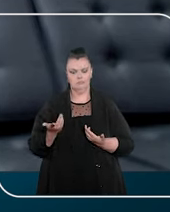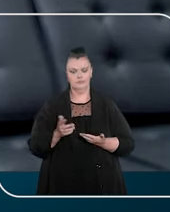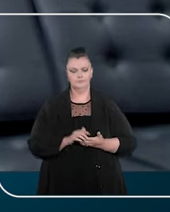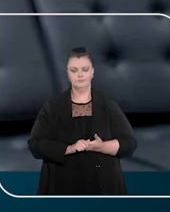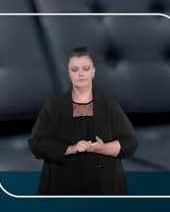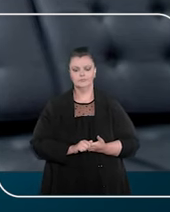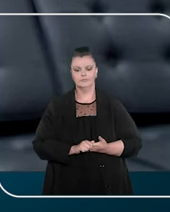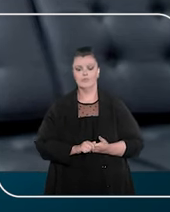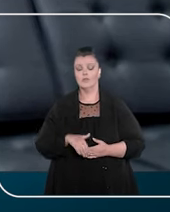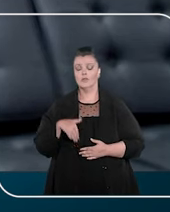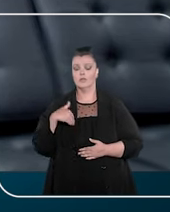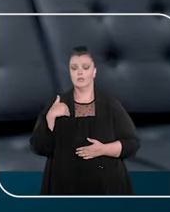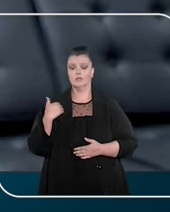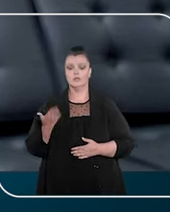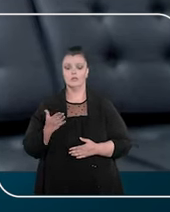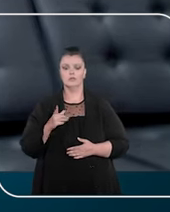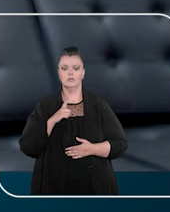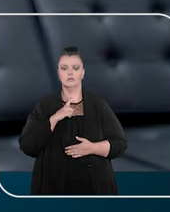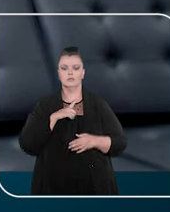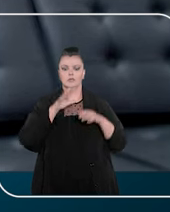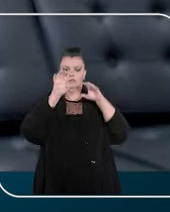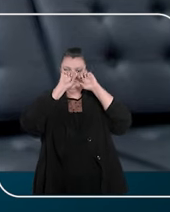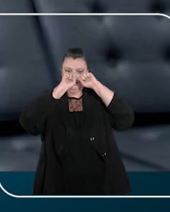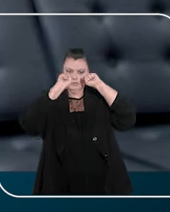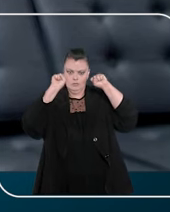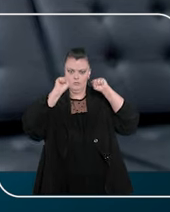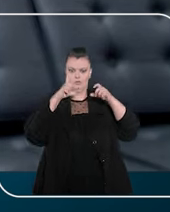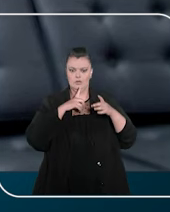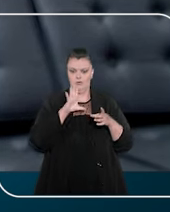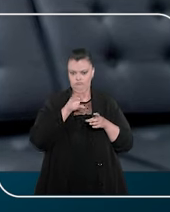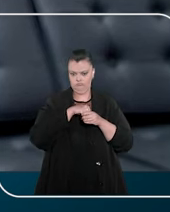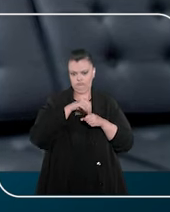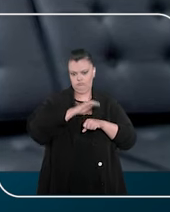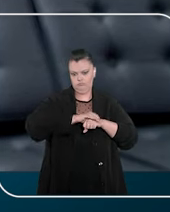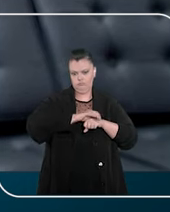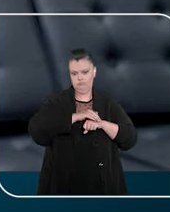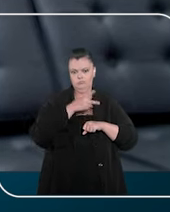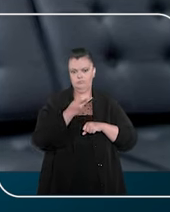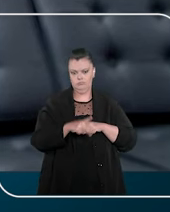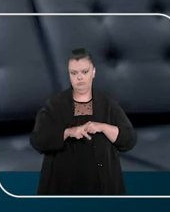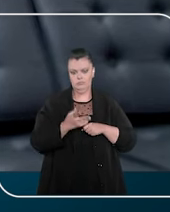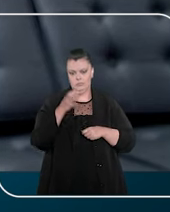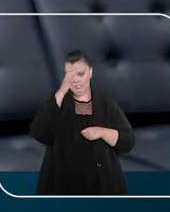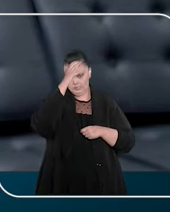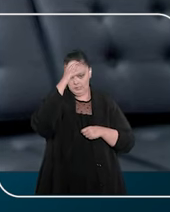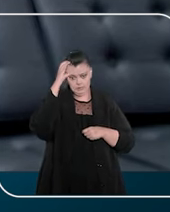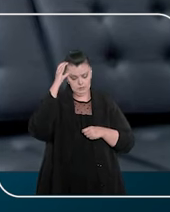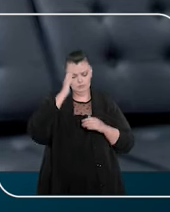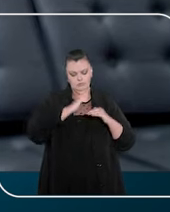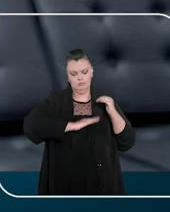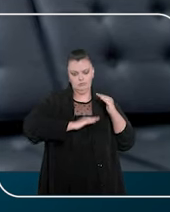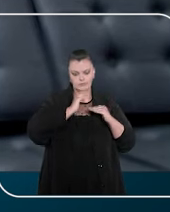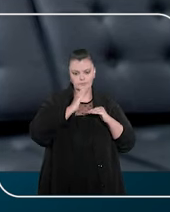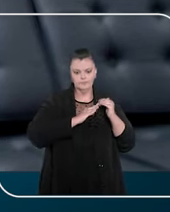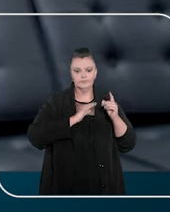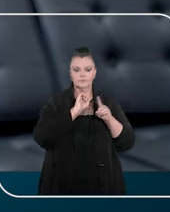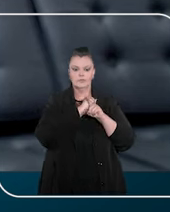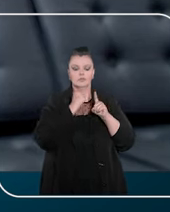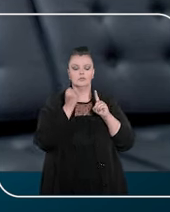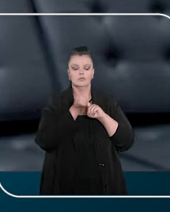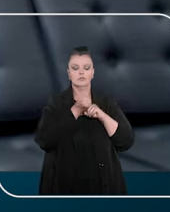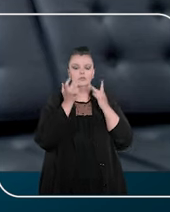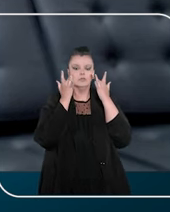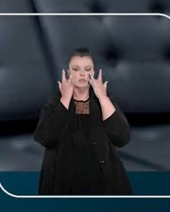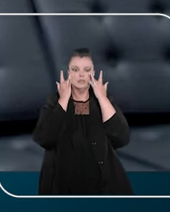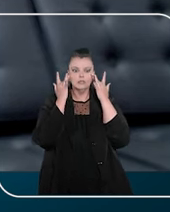eu posso dizer que o nosso tribunal também é um tribunal da cidadania pela maneira como ele se coloca perante a